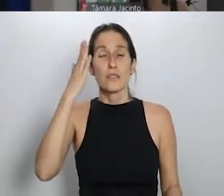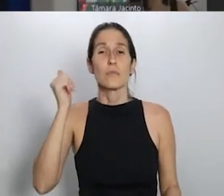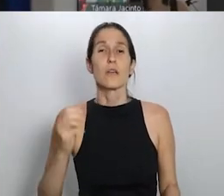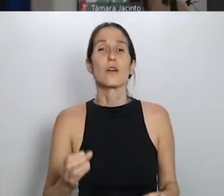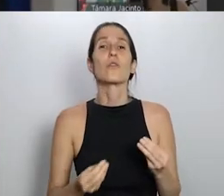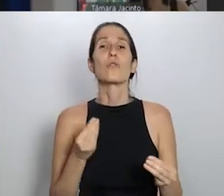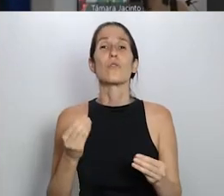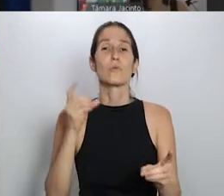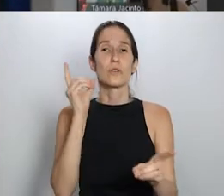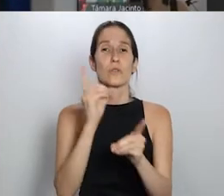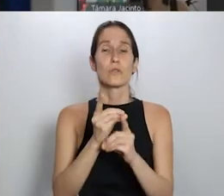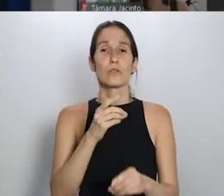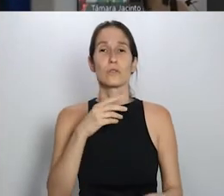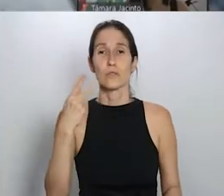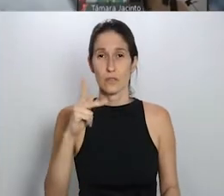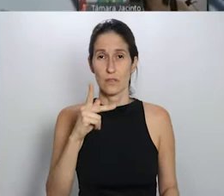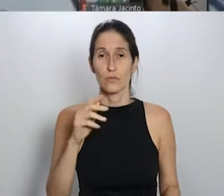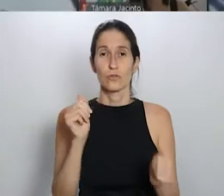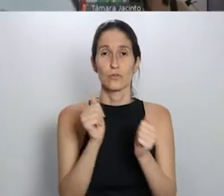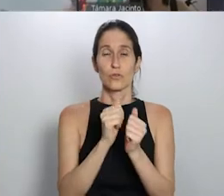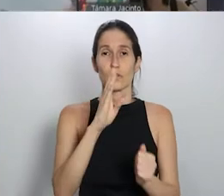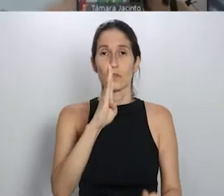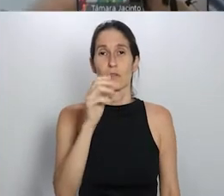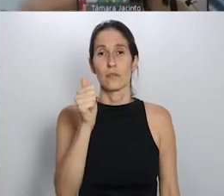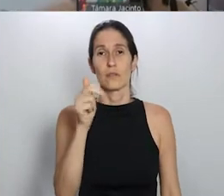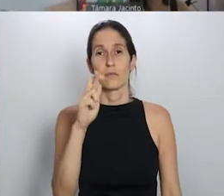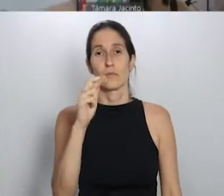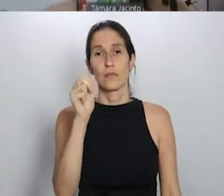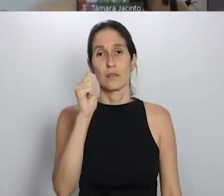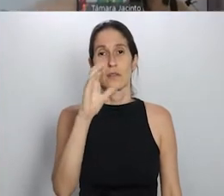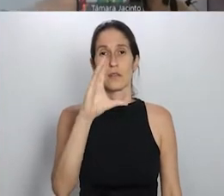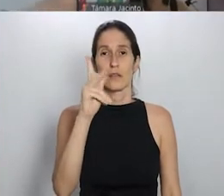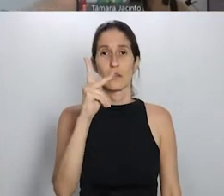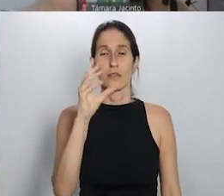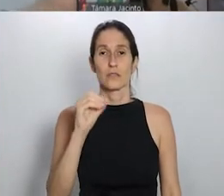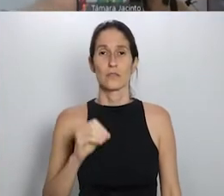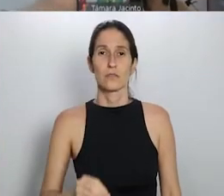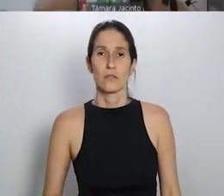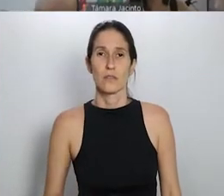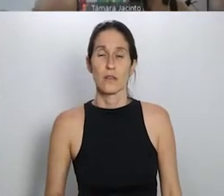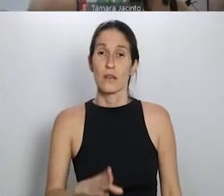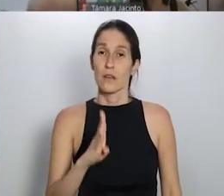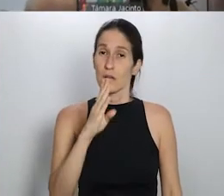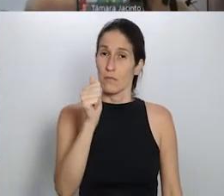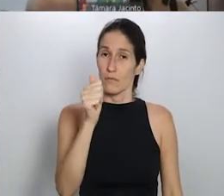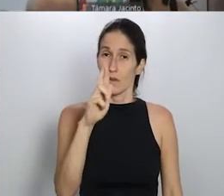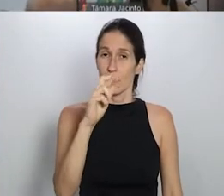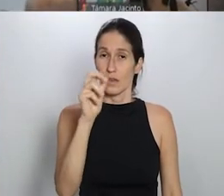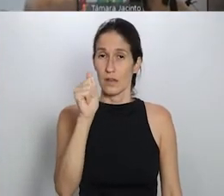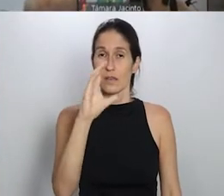Baracho? Olha, esse encontro meu com o Baracho é o rei da ciranda.